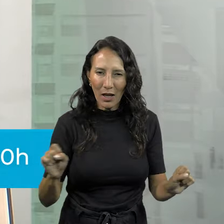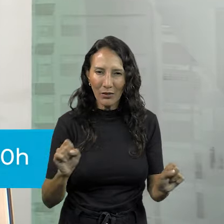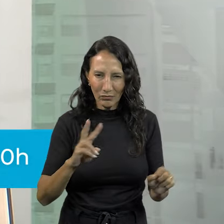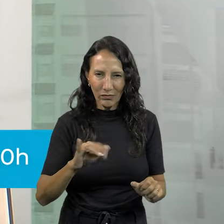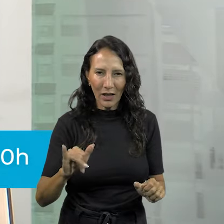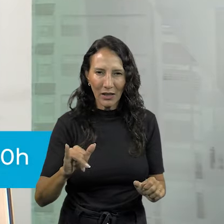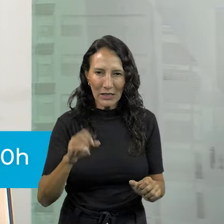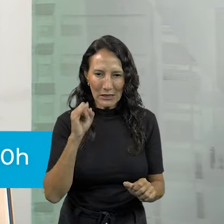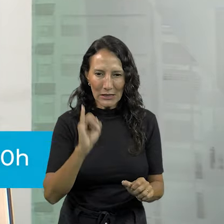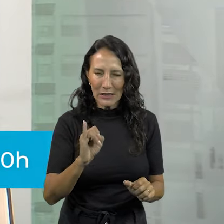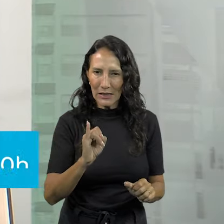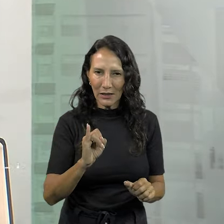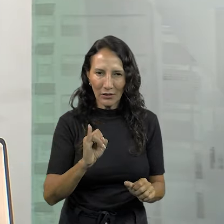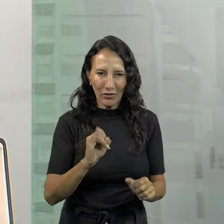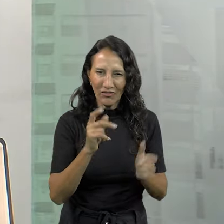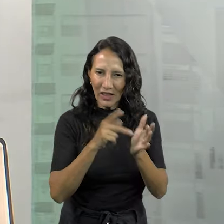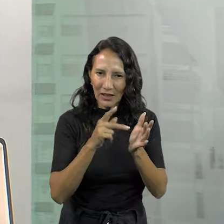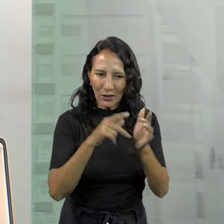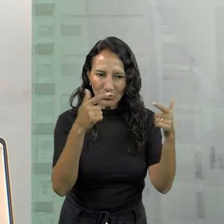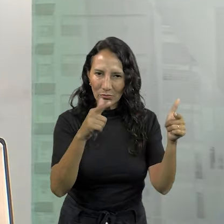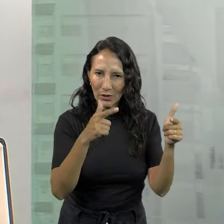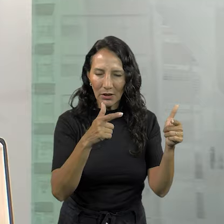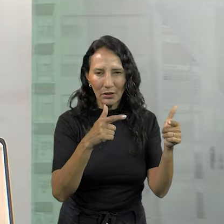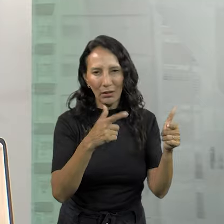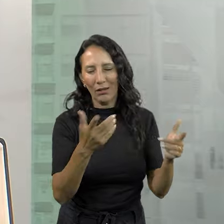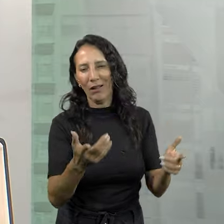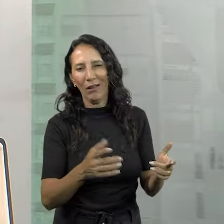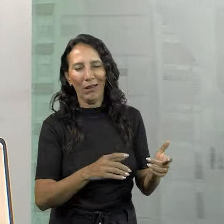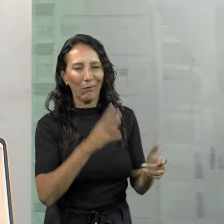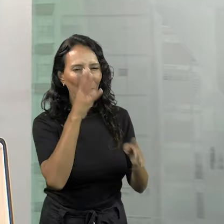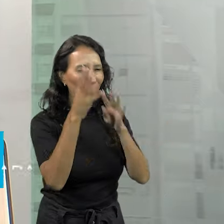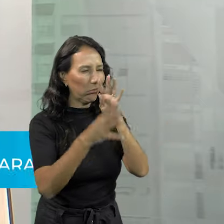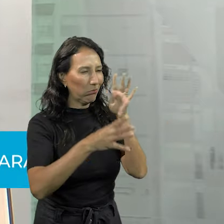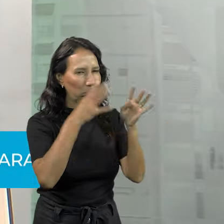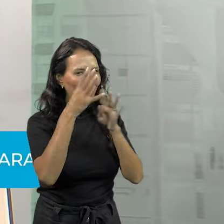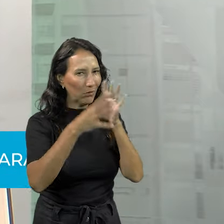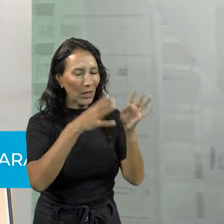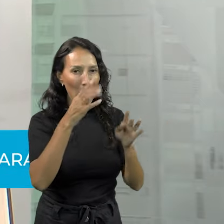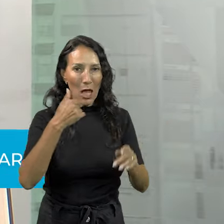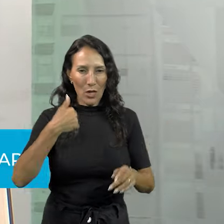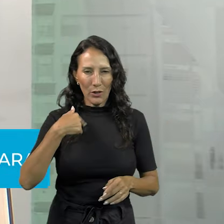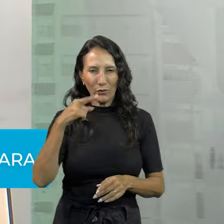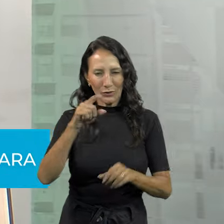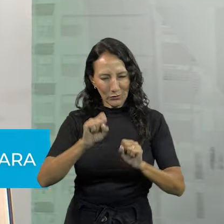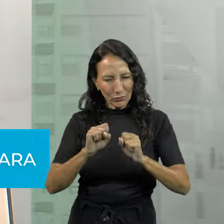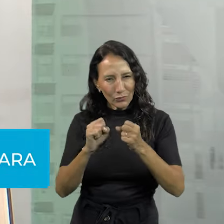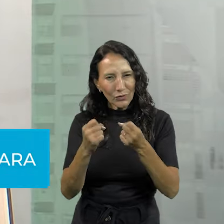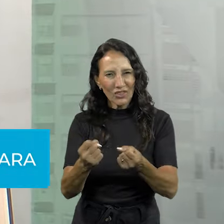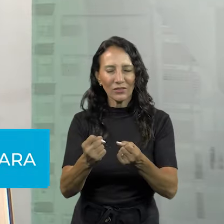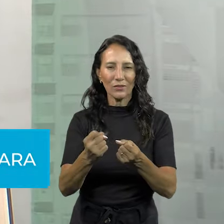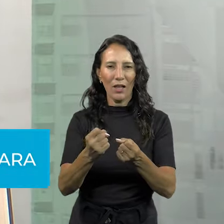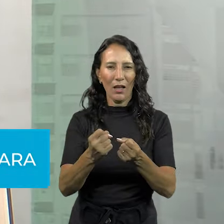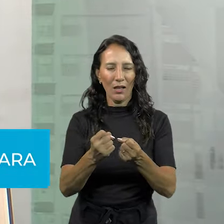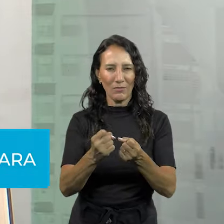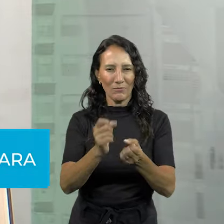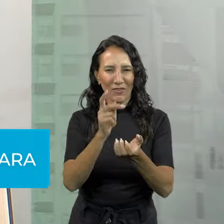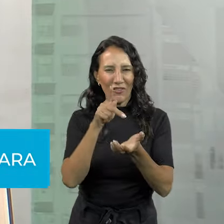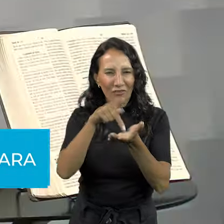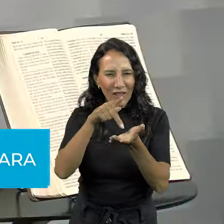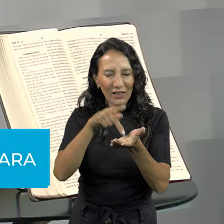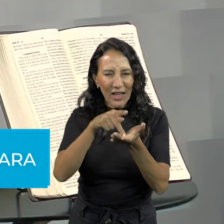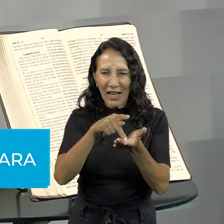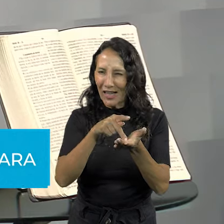Onde não há verdade, os valores se corrompem. Então, eu e você devemos lutar pela verdade. Devemos